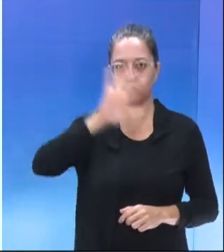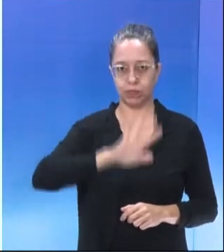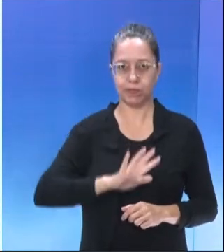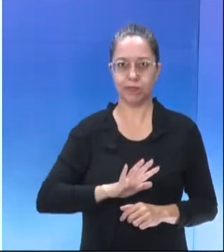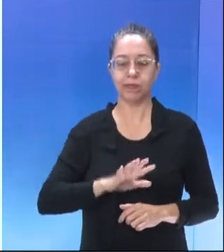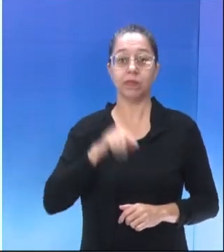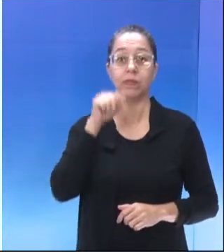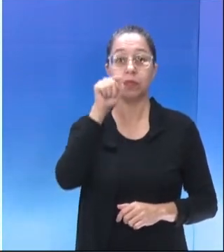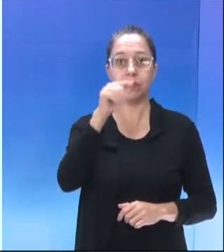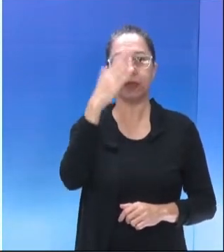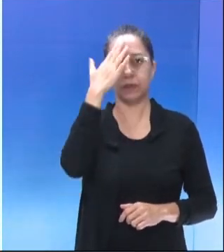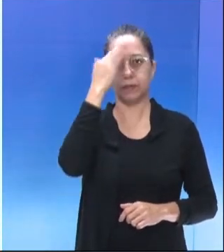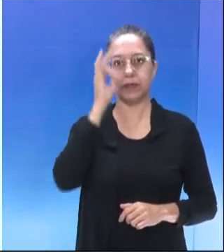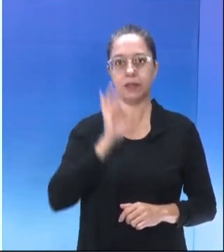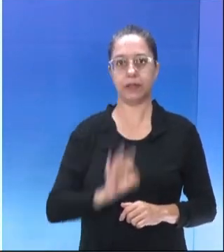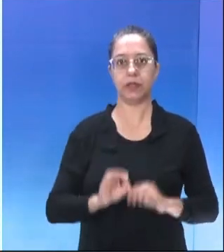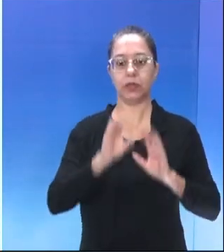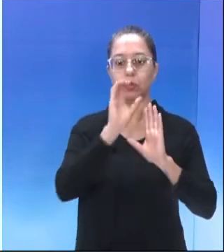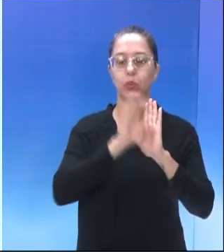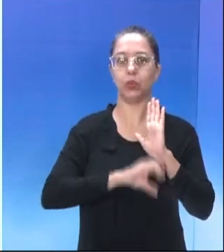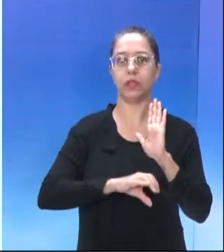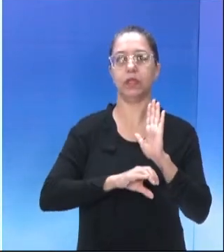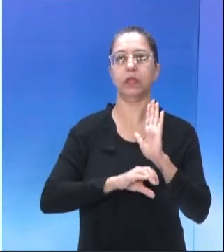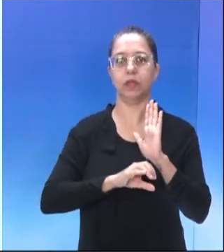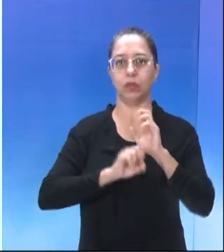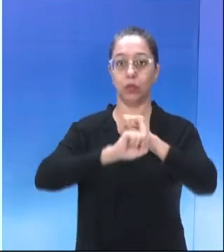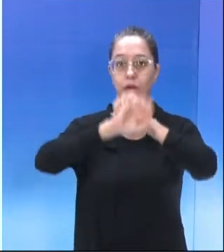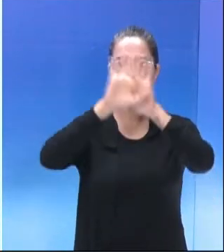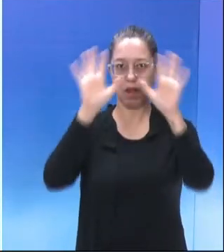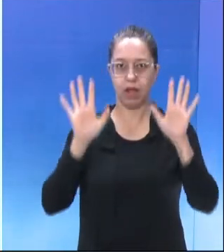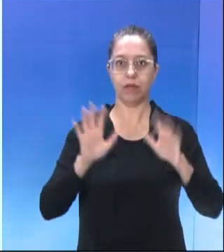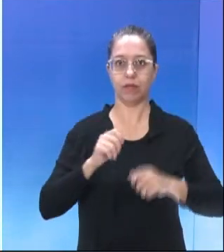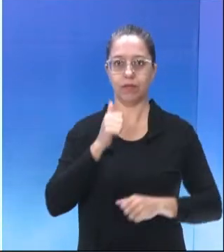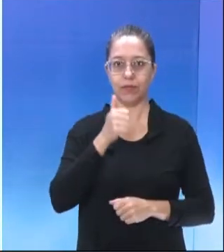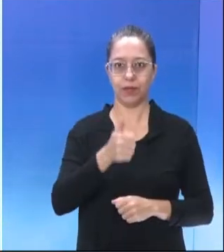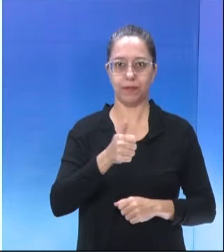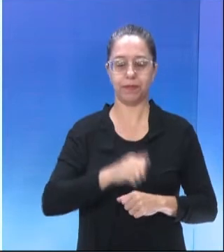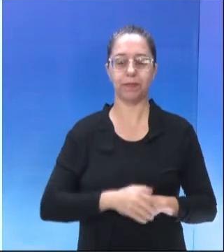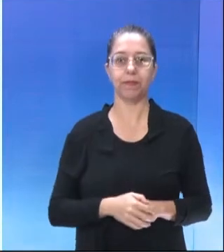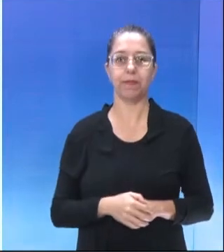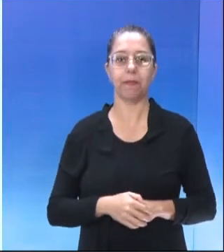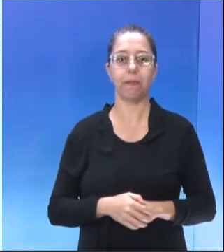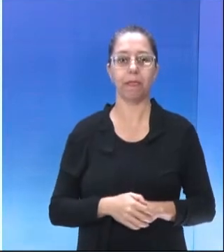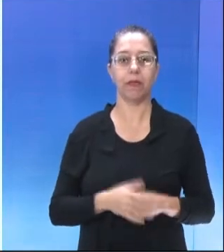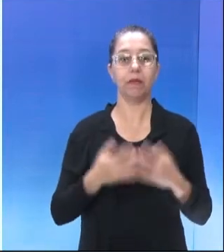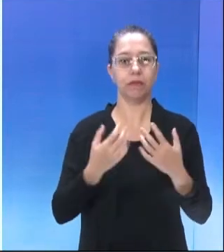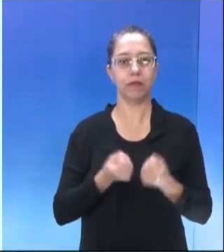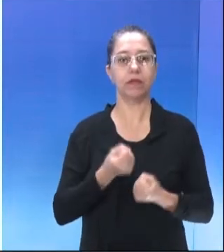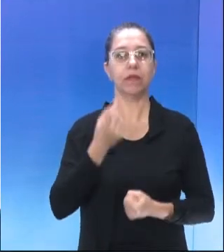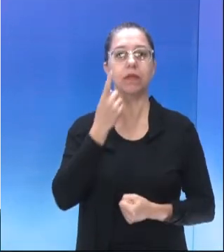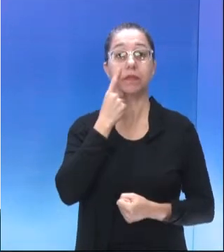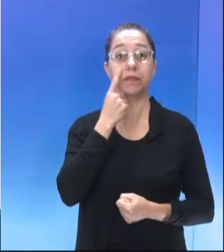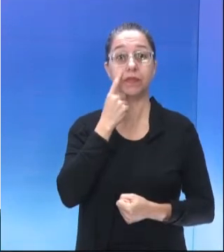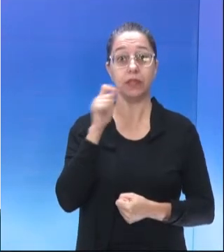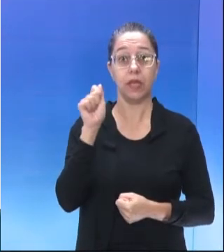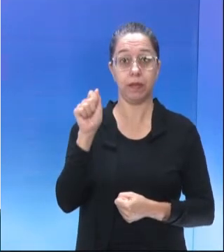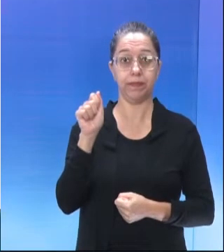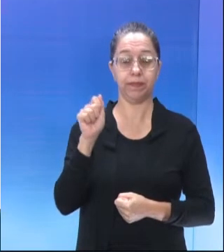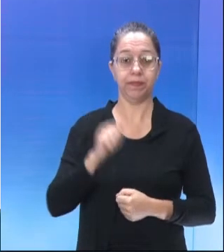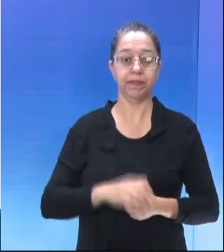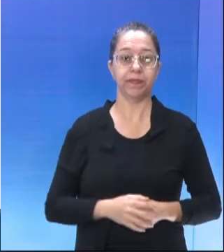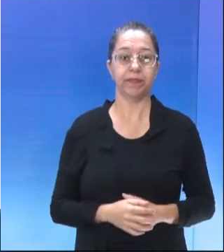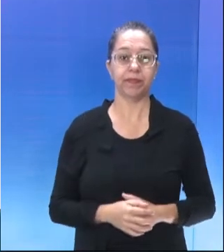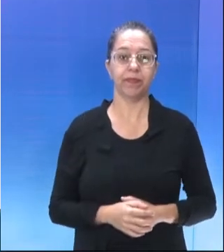bioma para te ajudar aí na resolução desse item, tá? Então, vamos para a alternativa A, letra